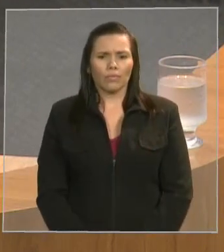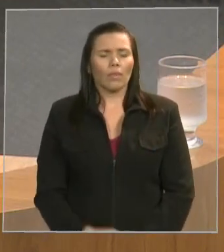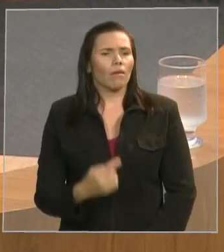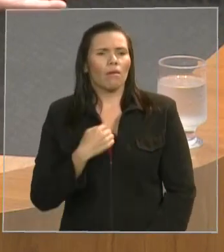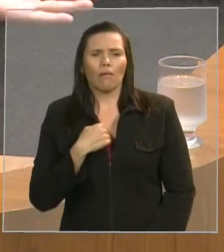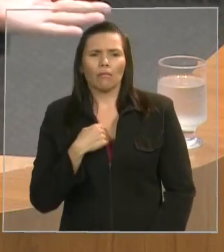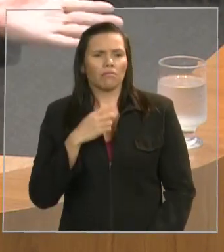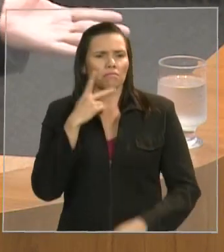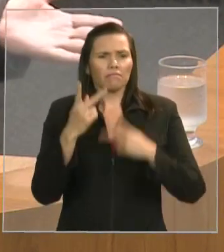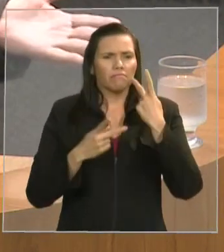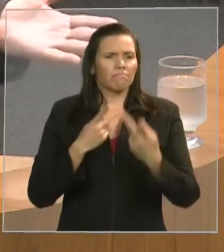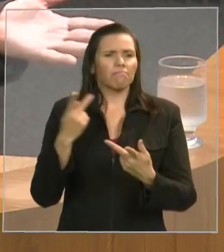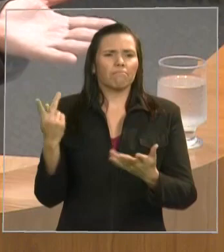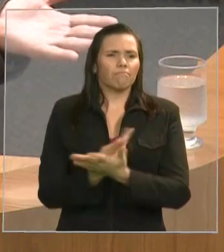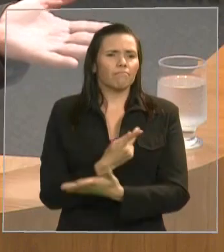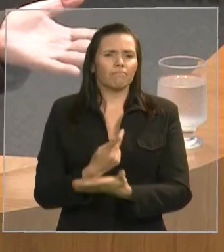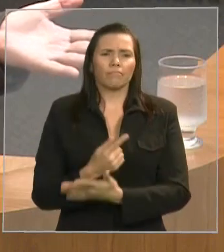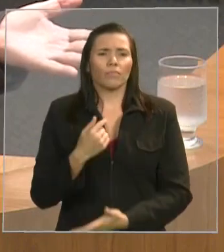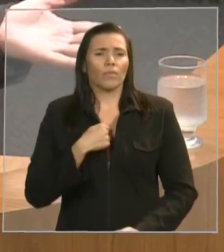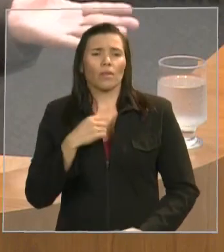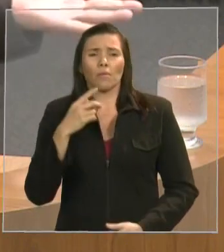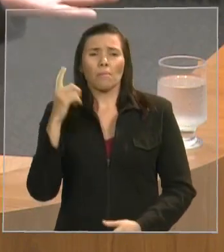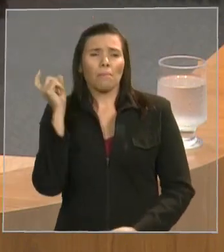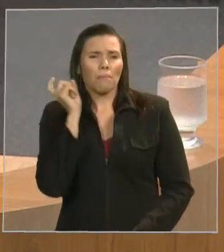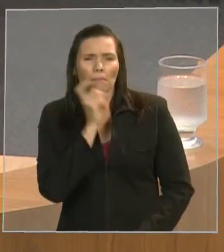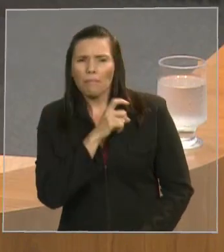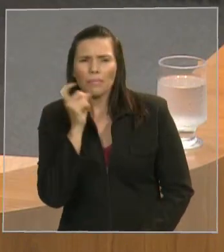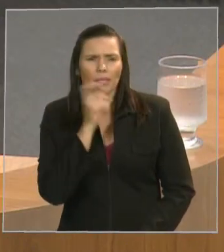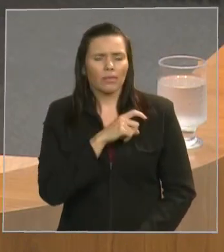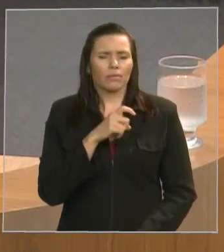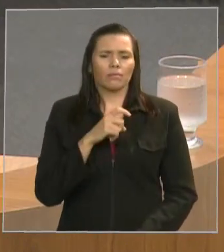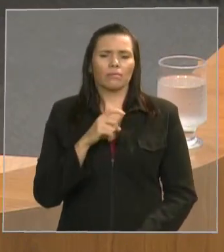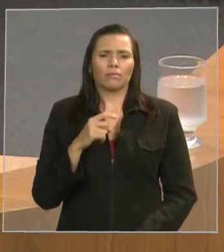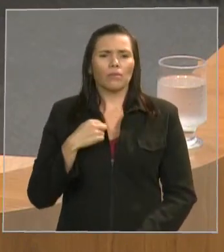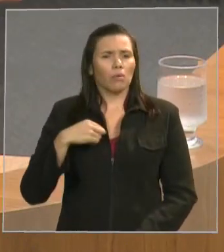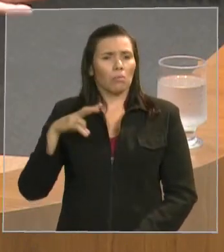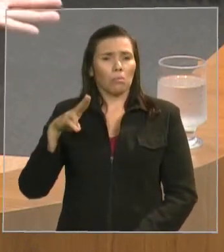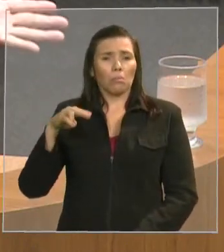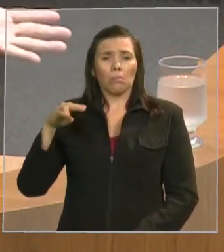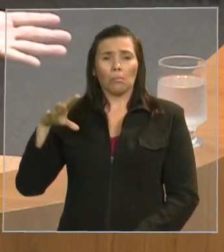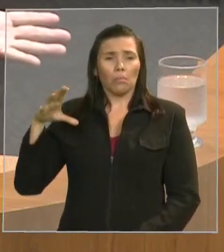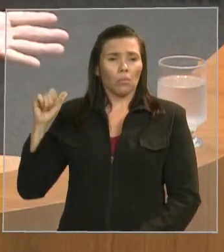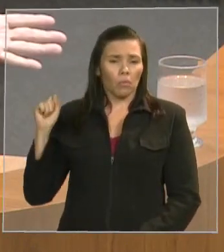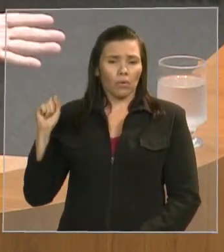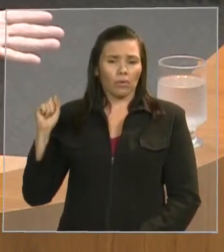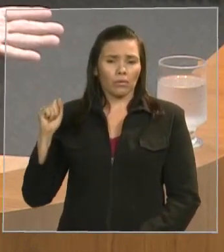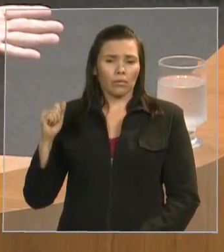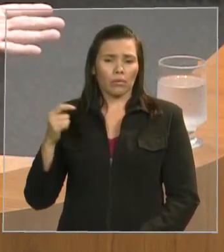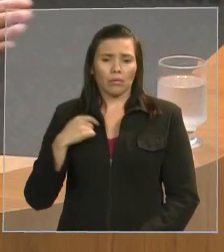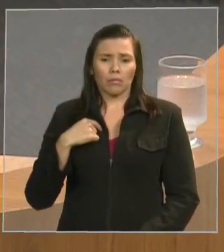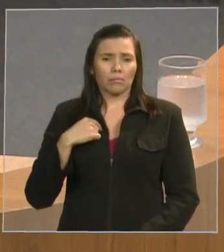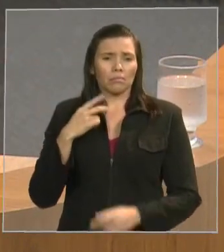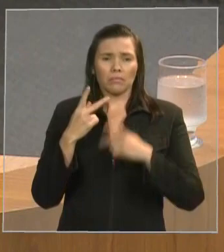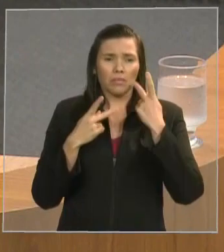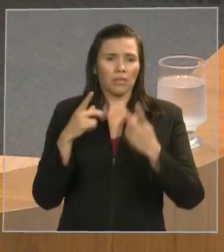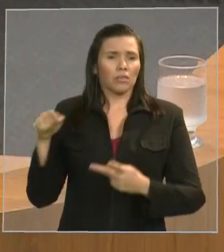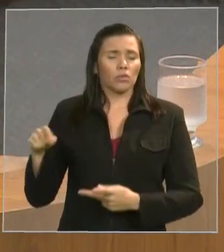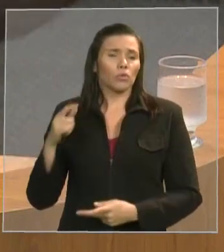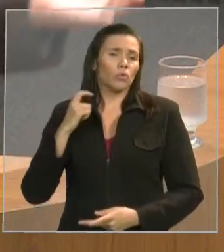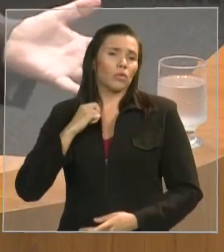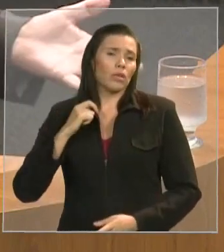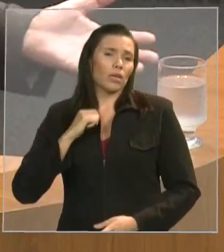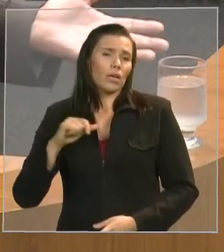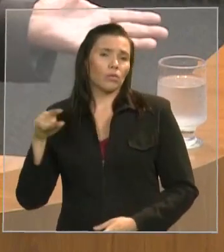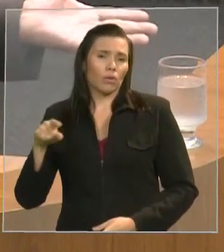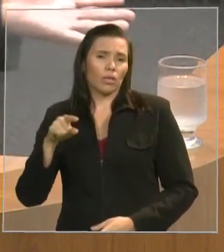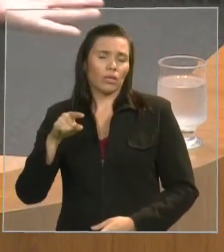em mérito, eu nunca disse aqui que o delegado é inocente, eu nunca falei isso. Eu nunca falei. Eu nunca falei que não